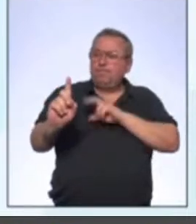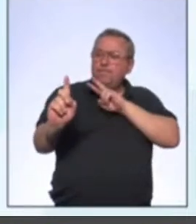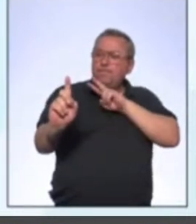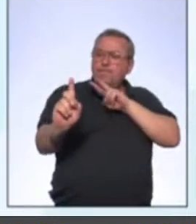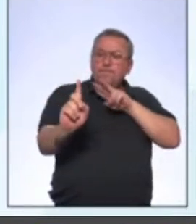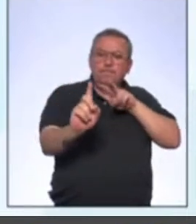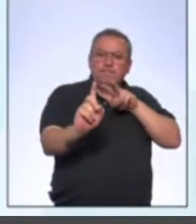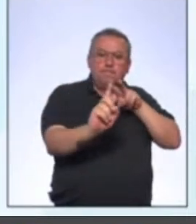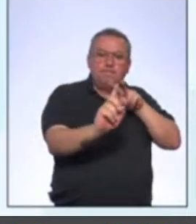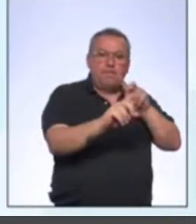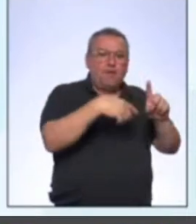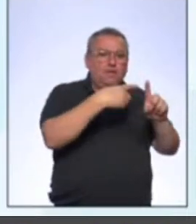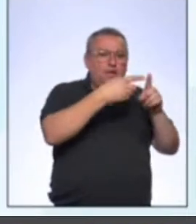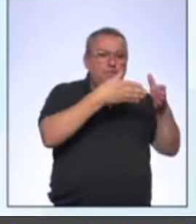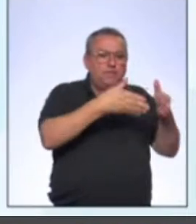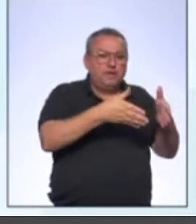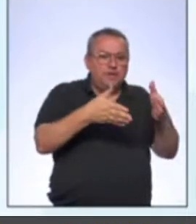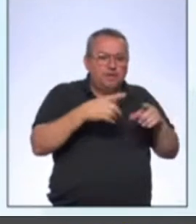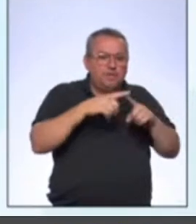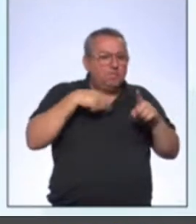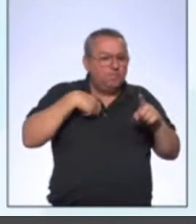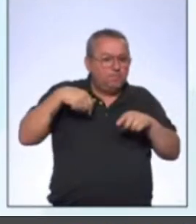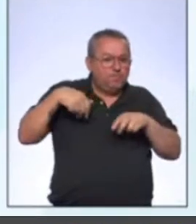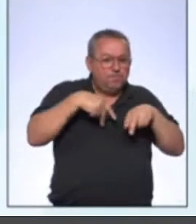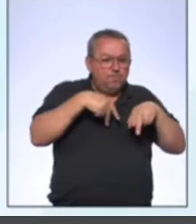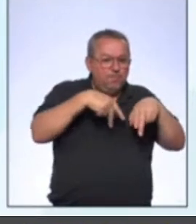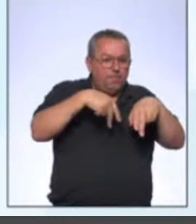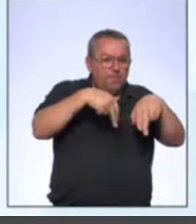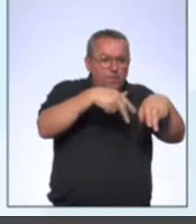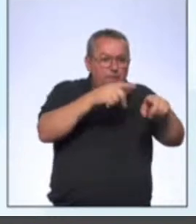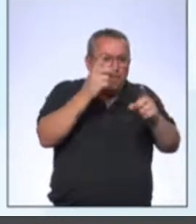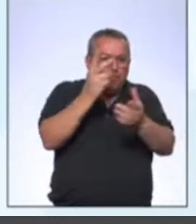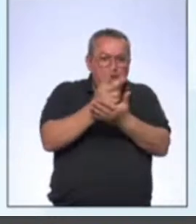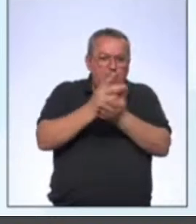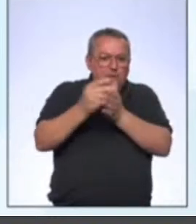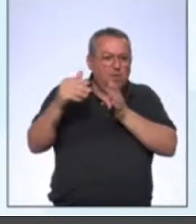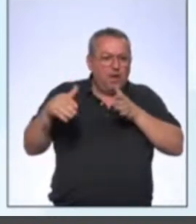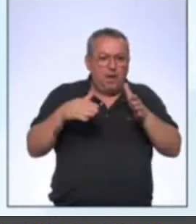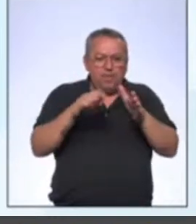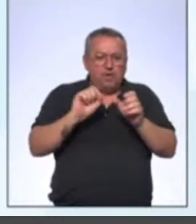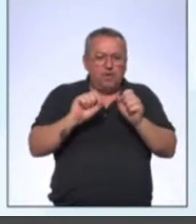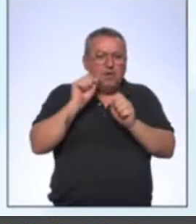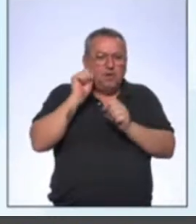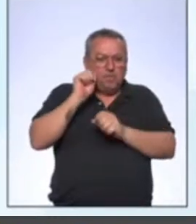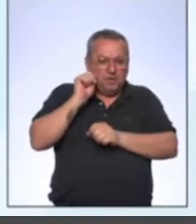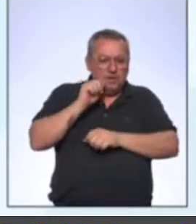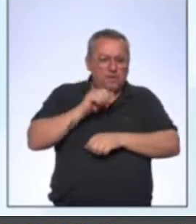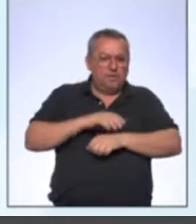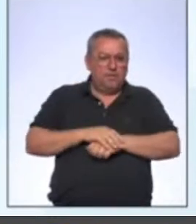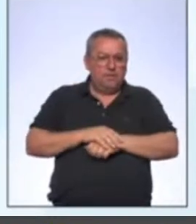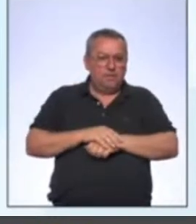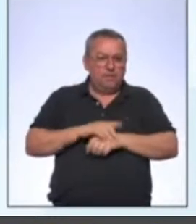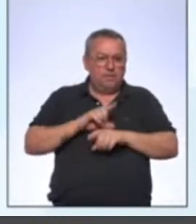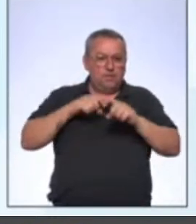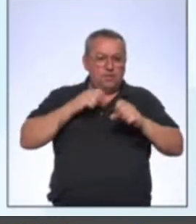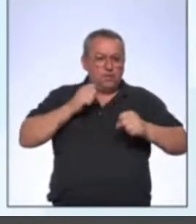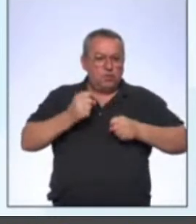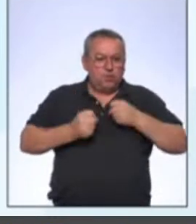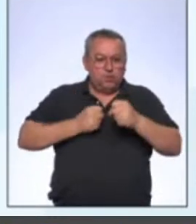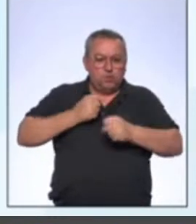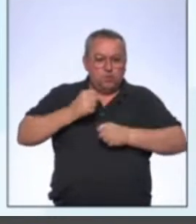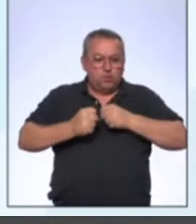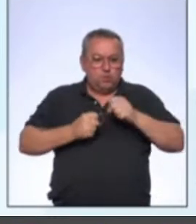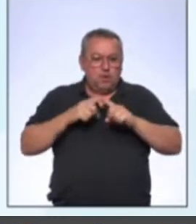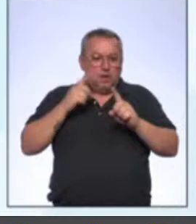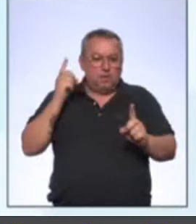pelo cemitério e resolveu cortar caminho, fazendo o mesmo trajeto que ela. Tratou de apressar o